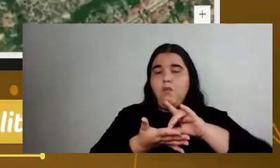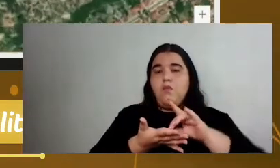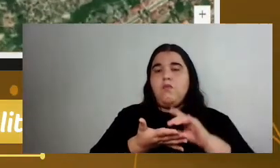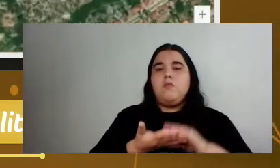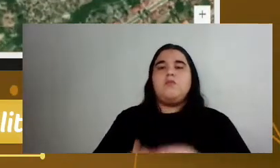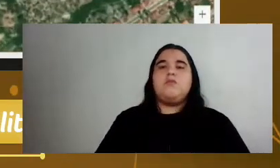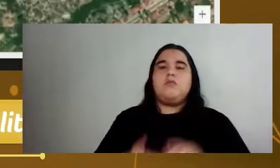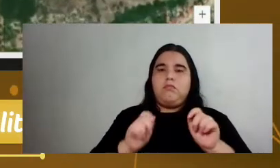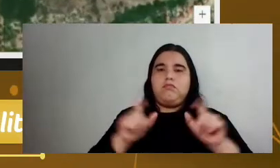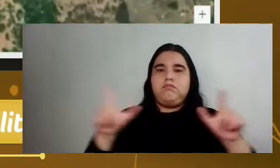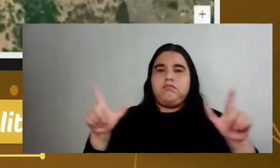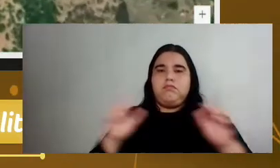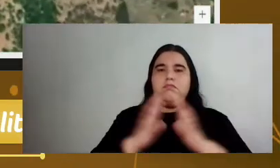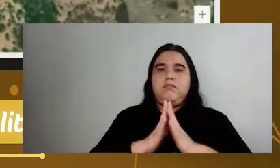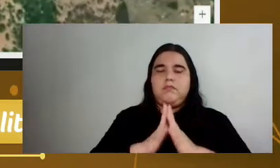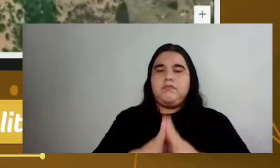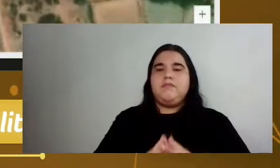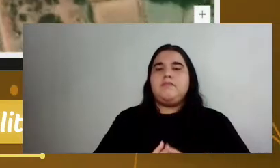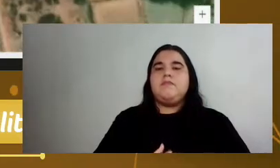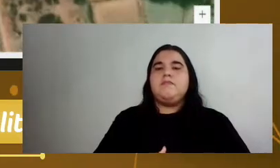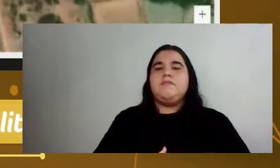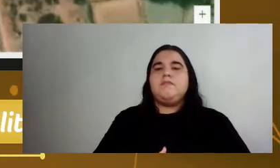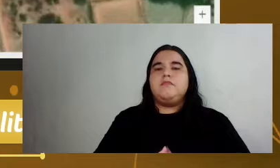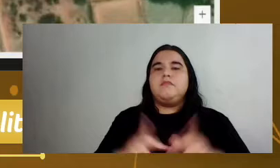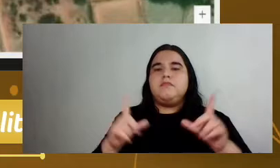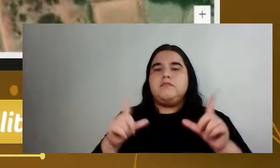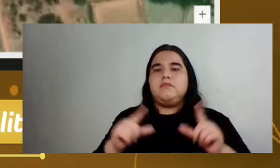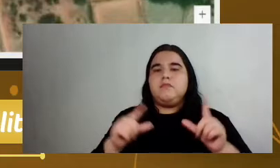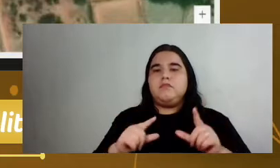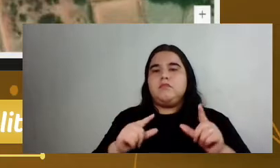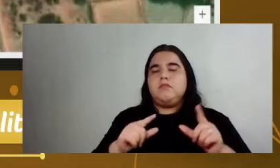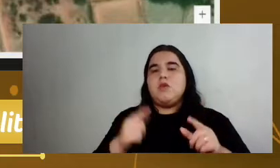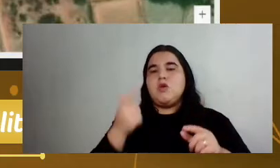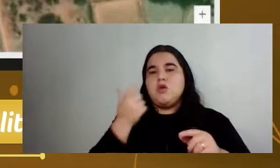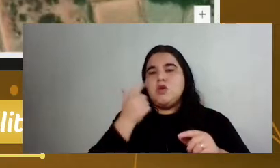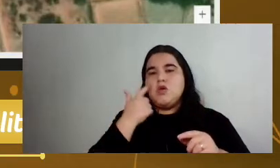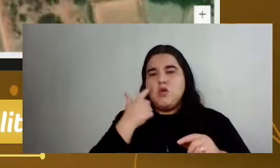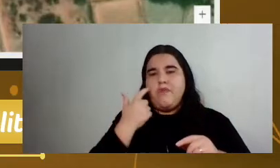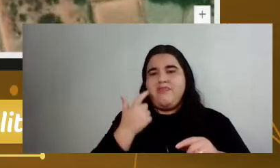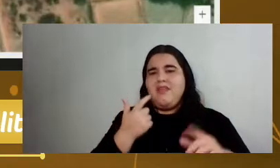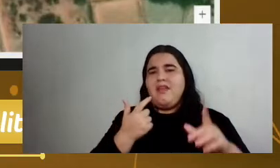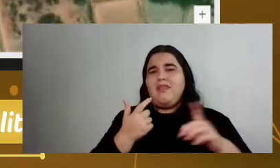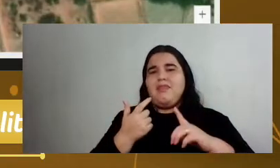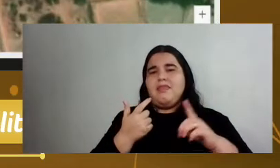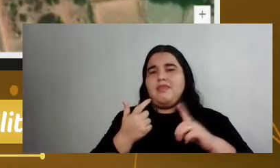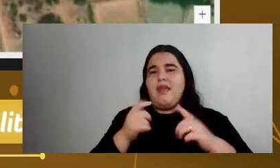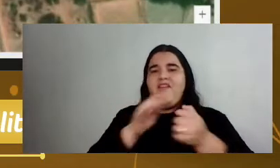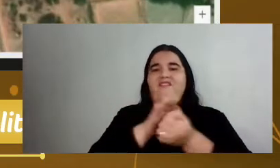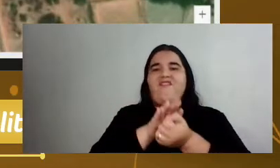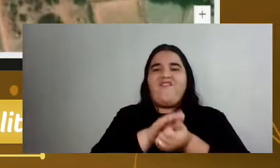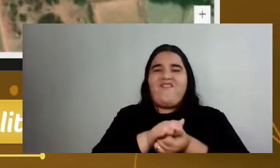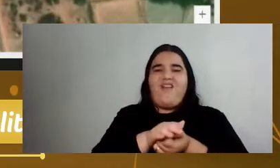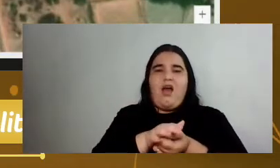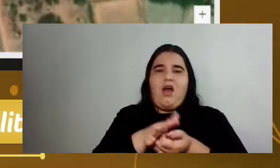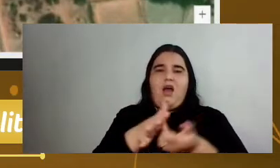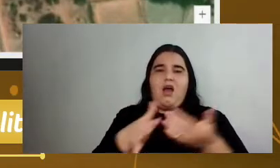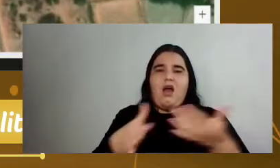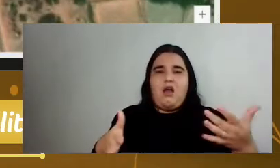um. A gente teria aqui, por exemplo, nessa imagem, ó, várias ocupações aqui que estão ocupando a área de